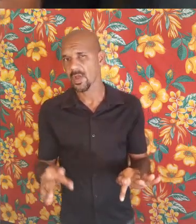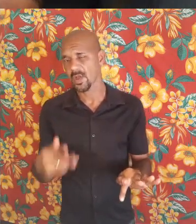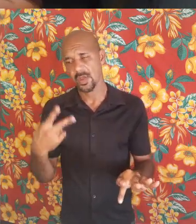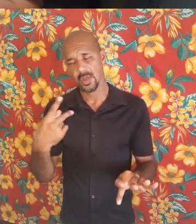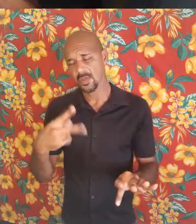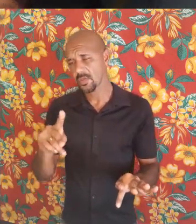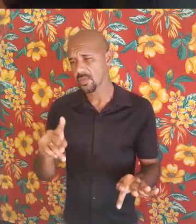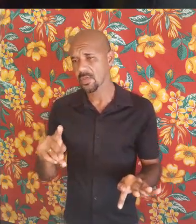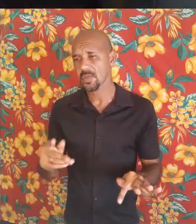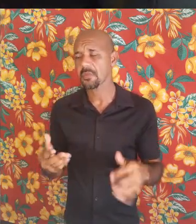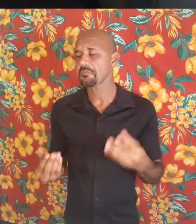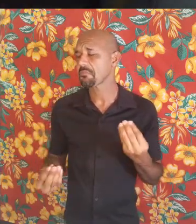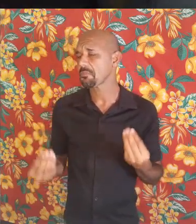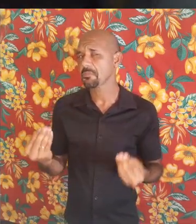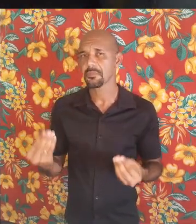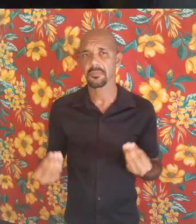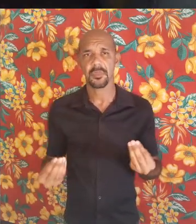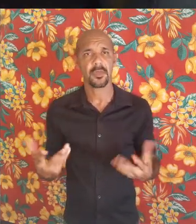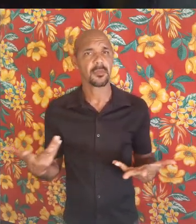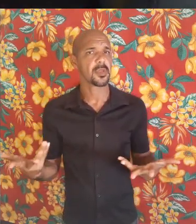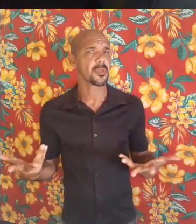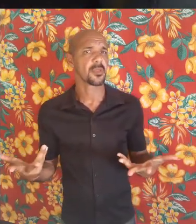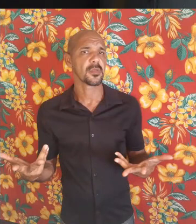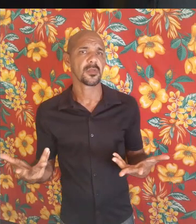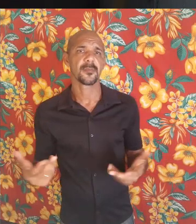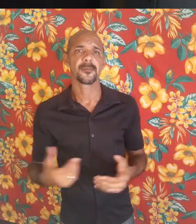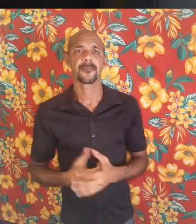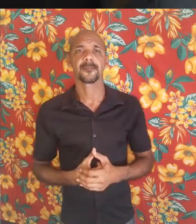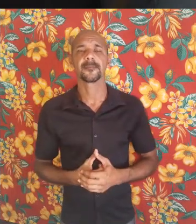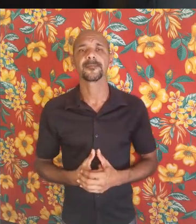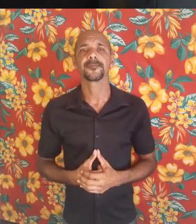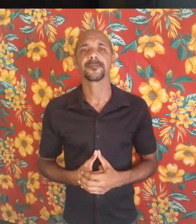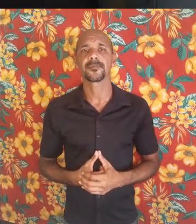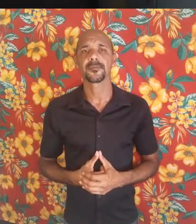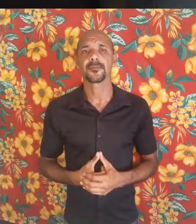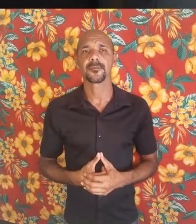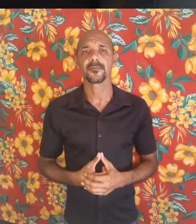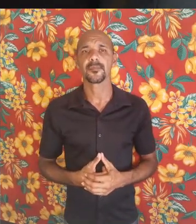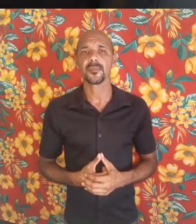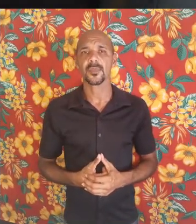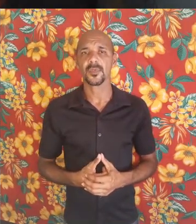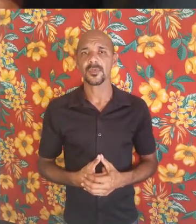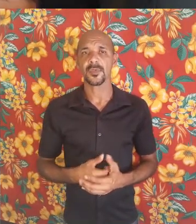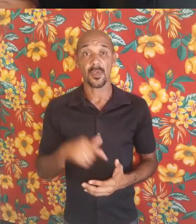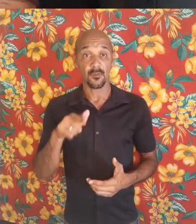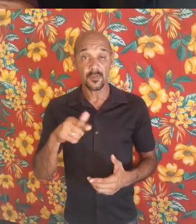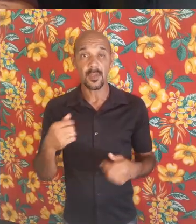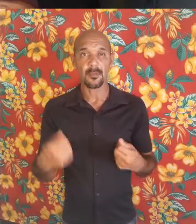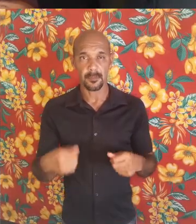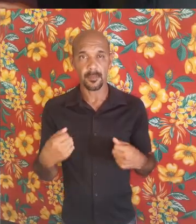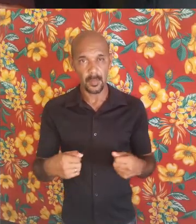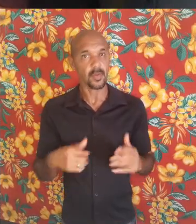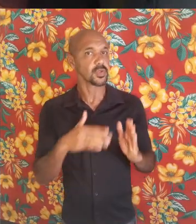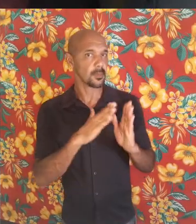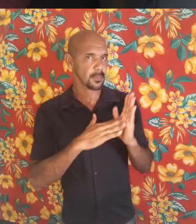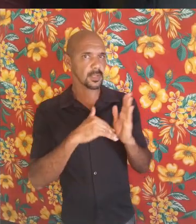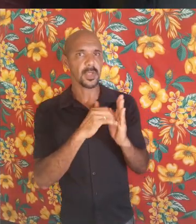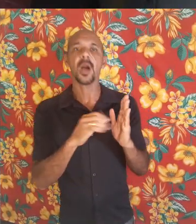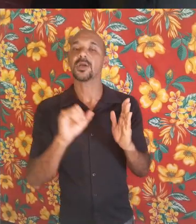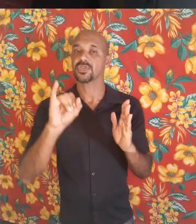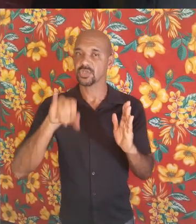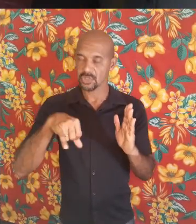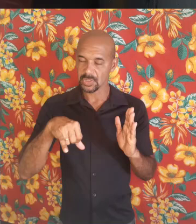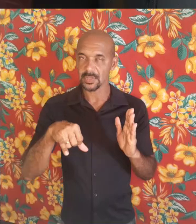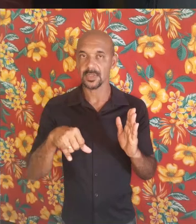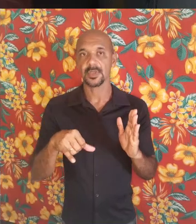a moldura pintado, né? Você pode pintar, pode colocar uma moldura comprada, fica a